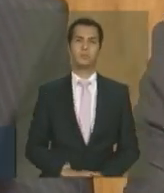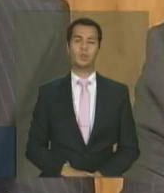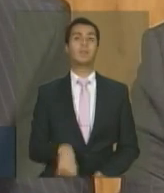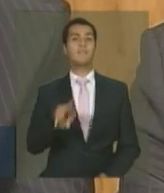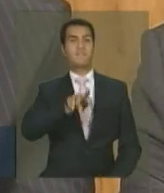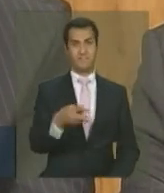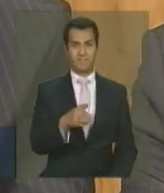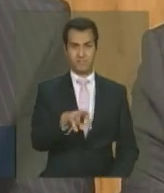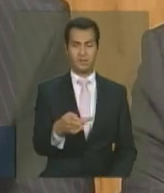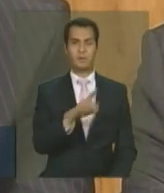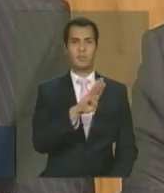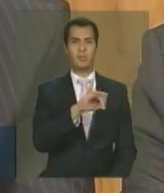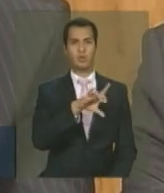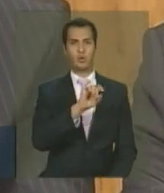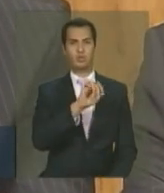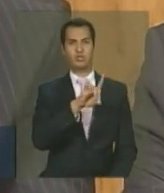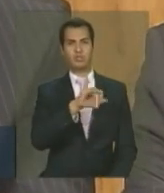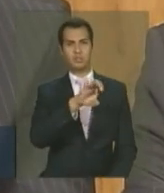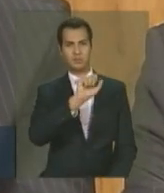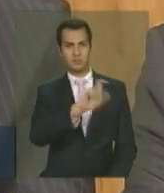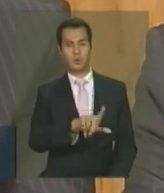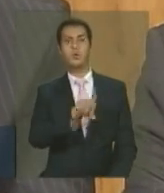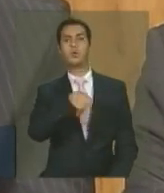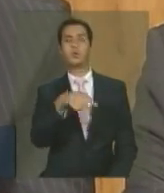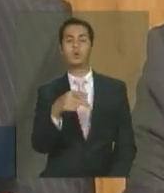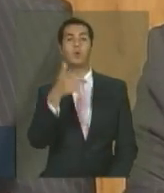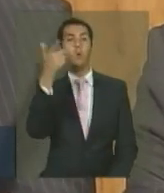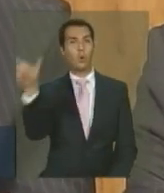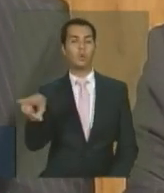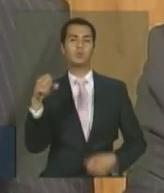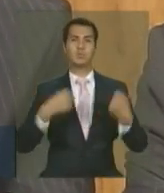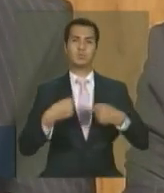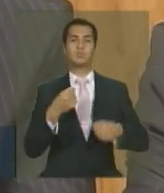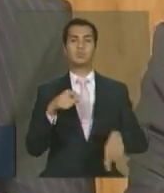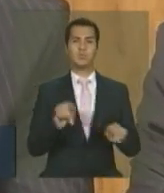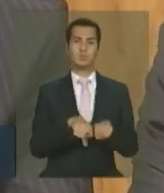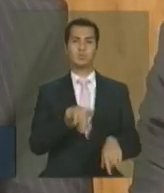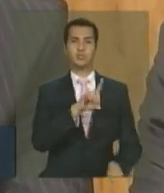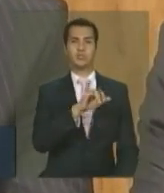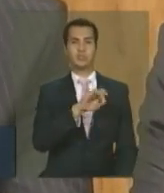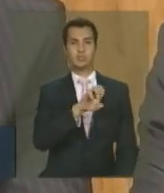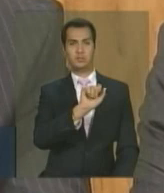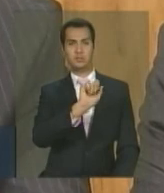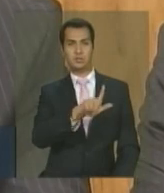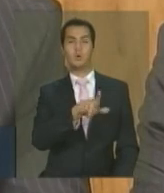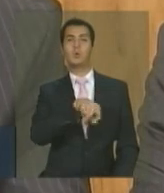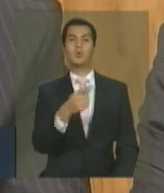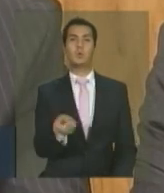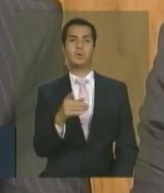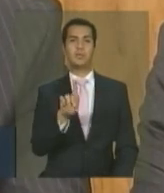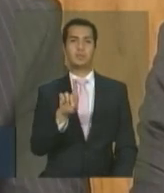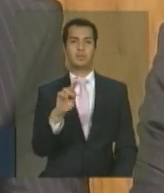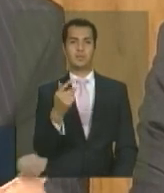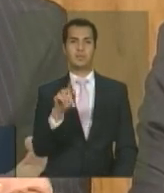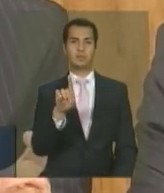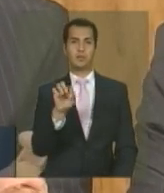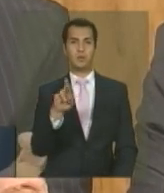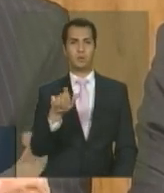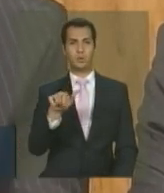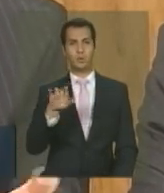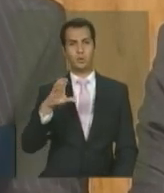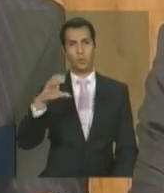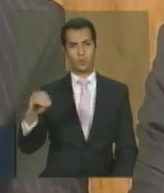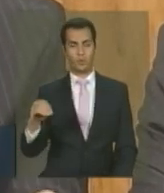flex biodiesel e um veículo de tecnologia híbrida, diesel hidráulico. Então,